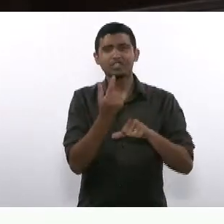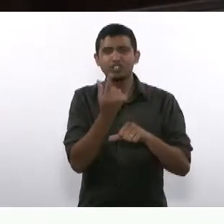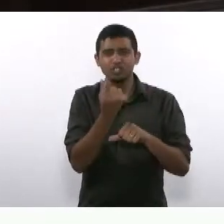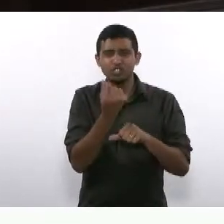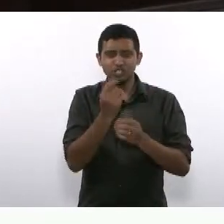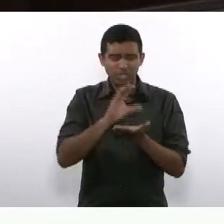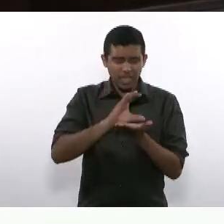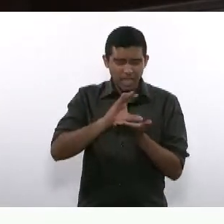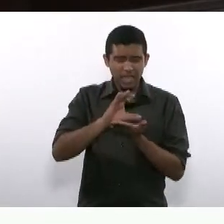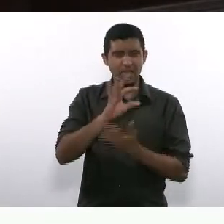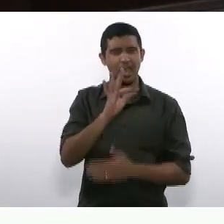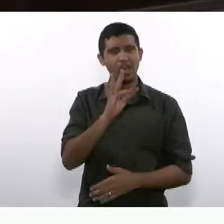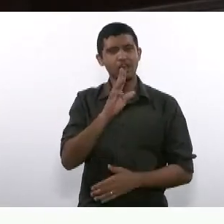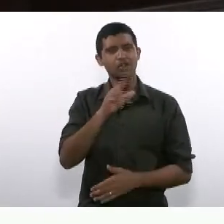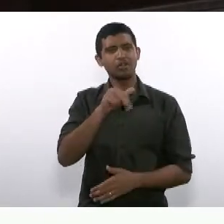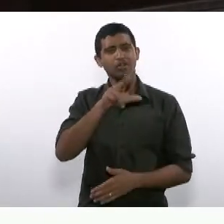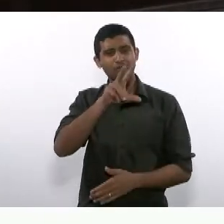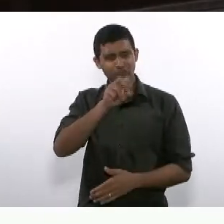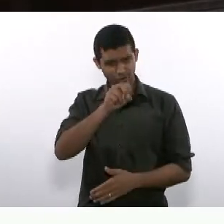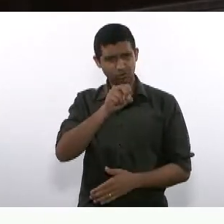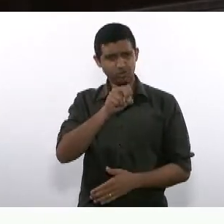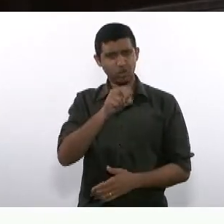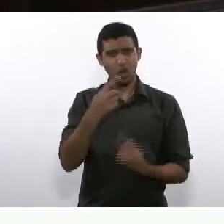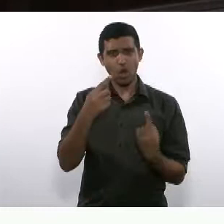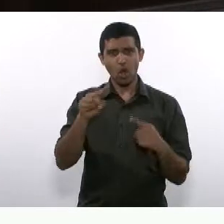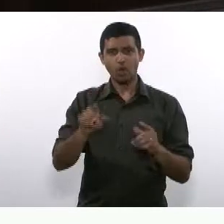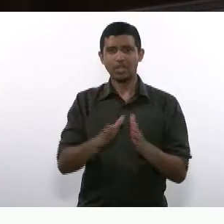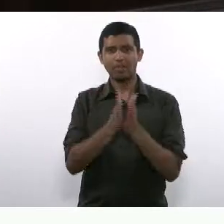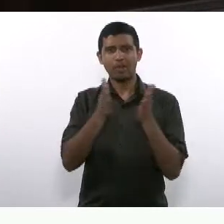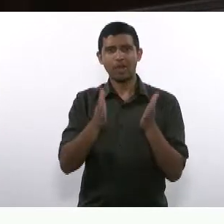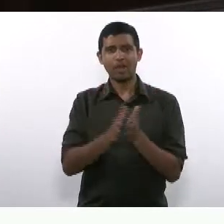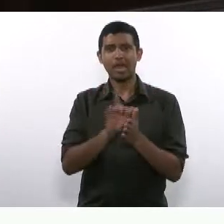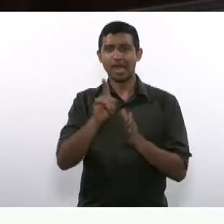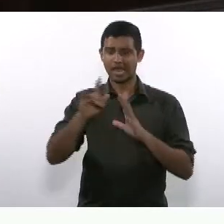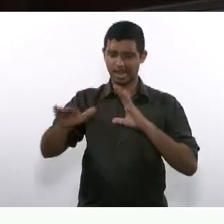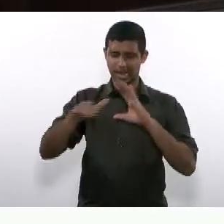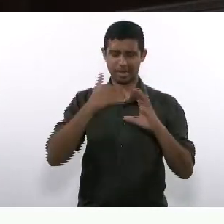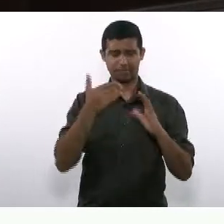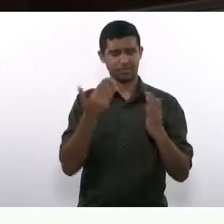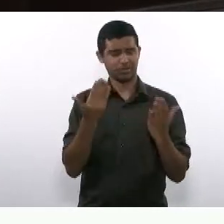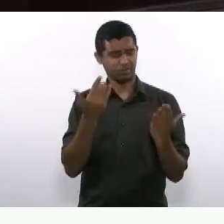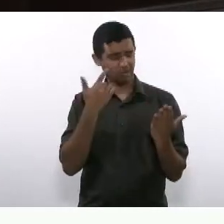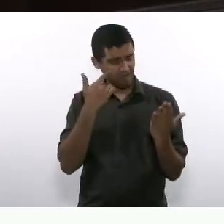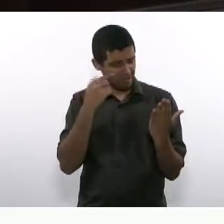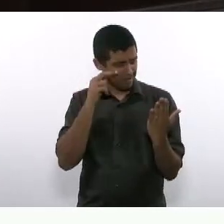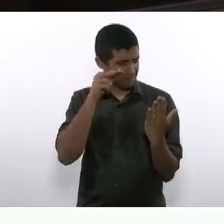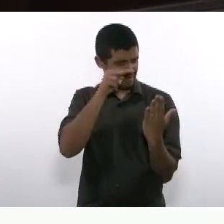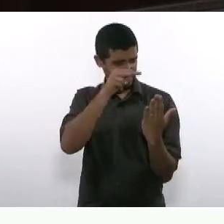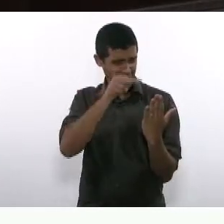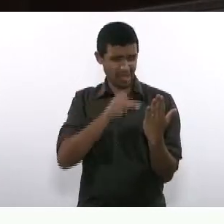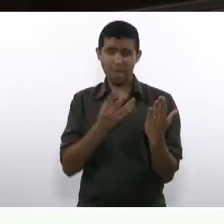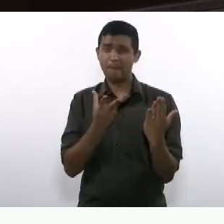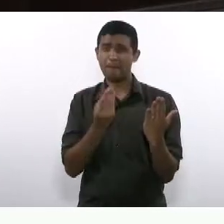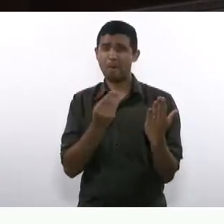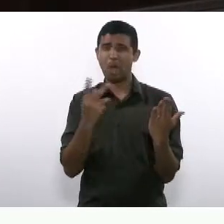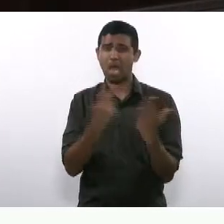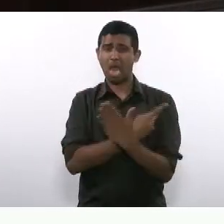Mandou. A versão publicada é eivada de erros. Eivada de erros.